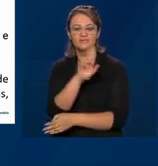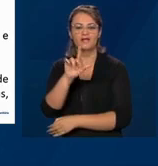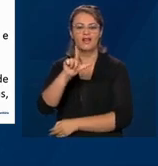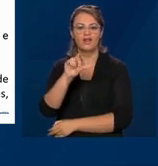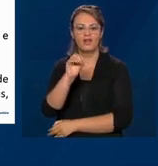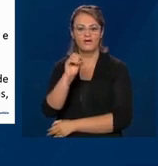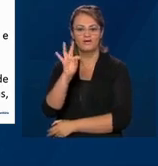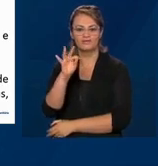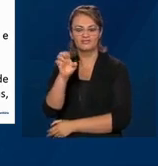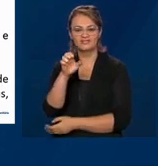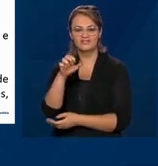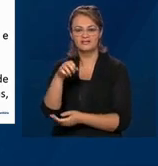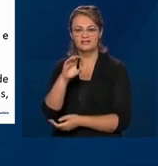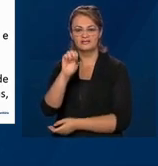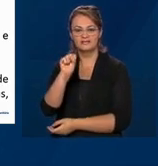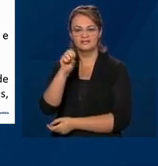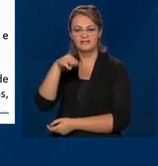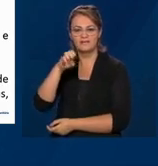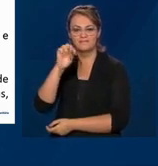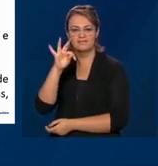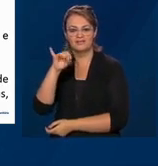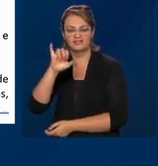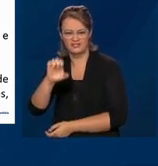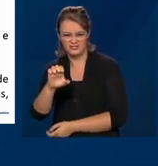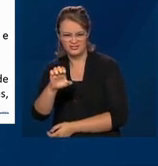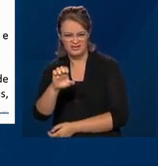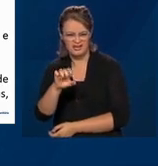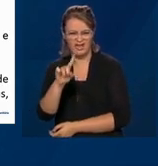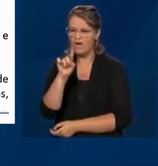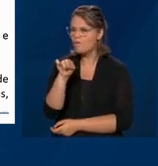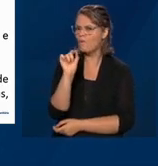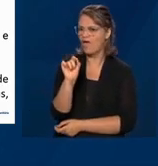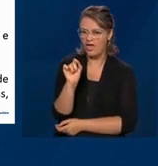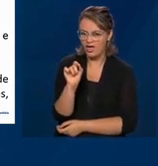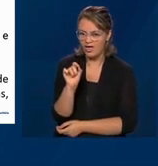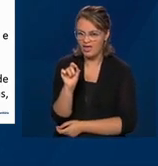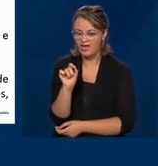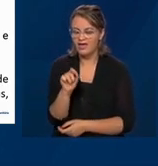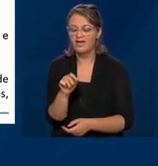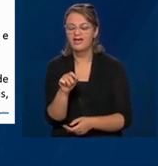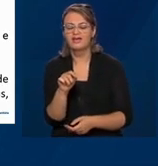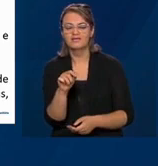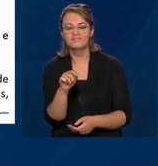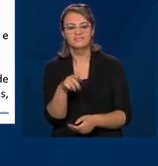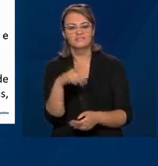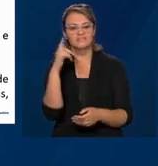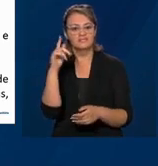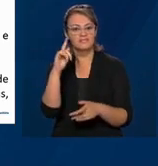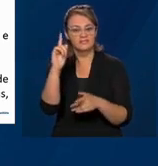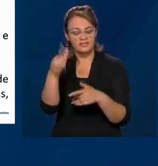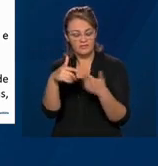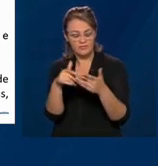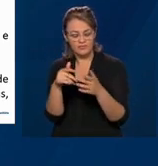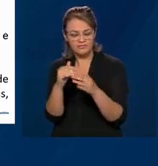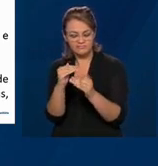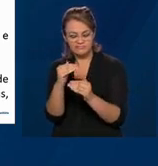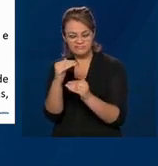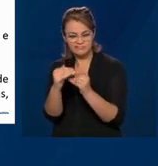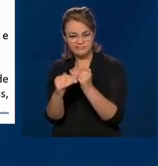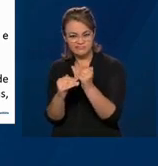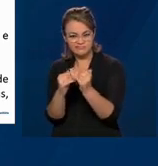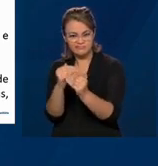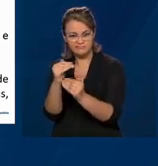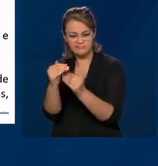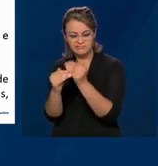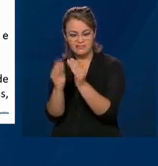tanto mestre quanto trabalho. Esse lote semente é que, a partir dele, se origina